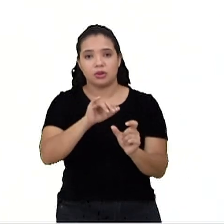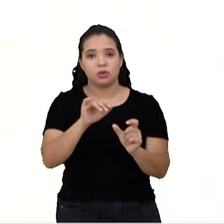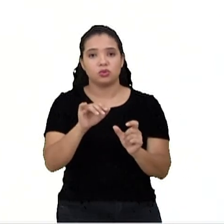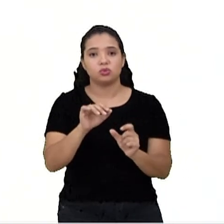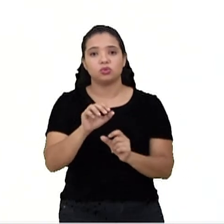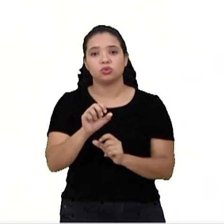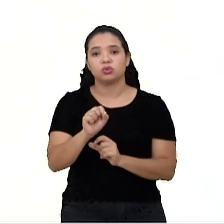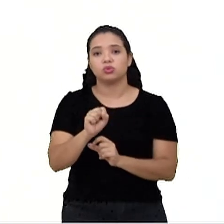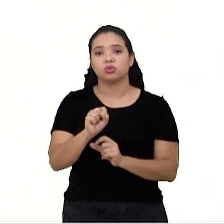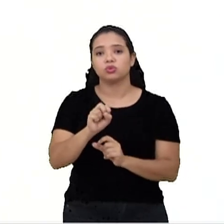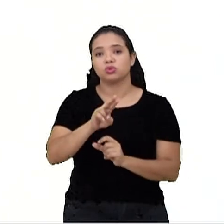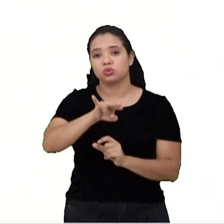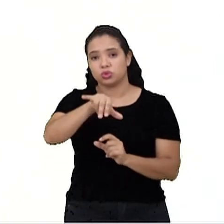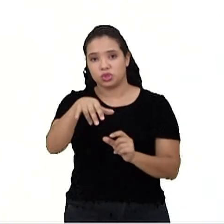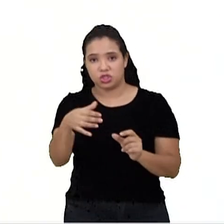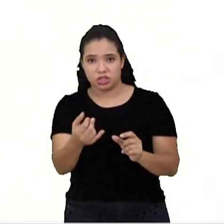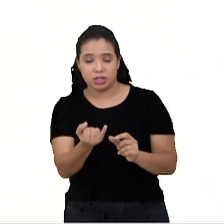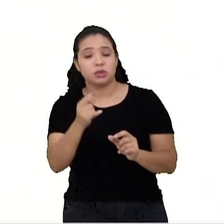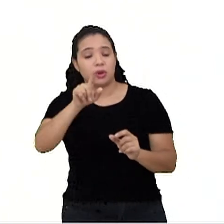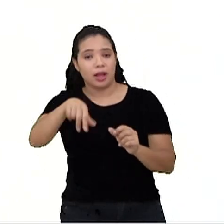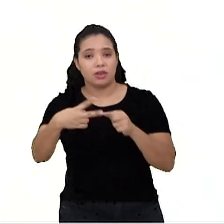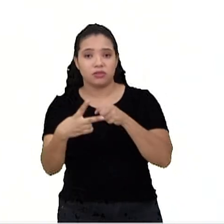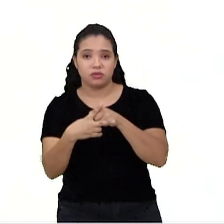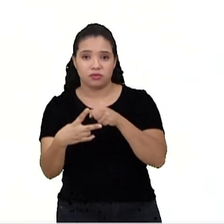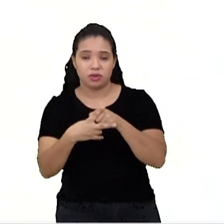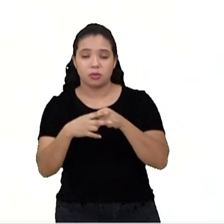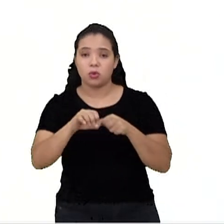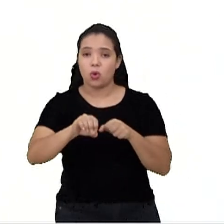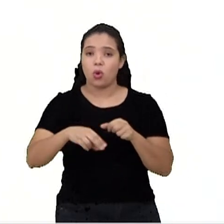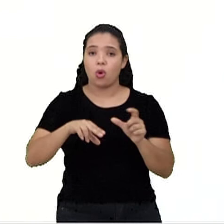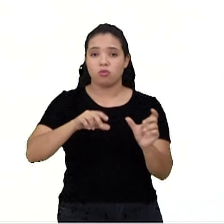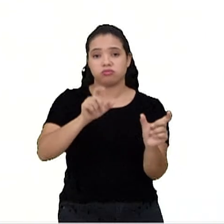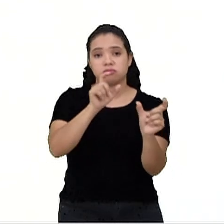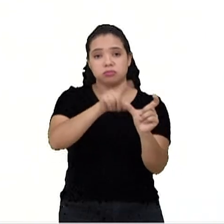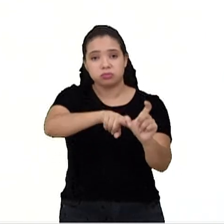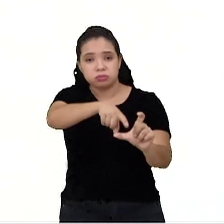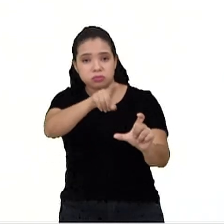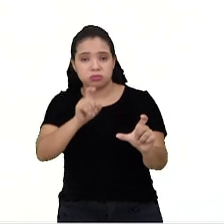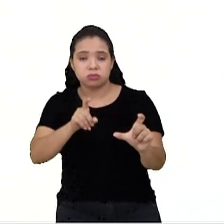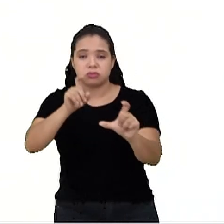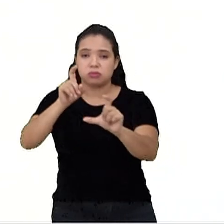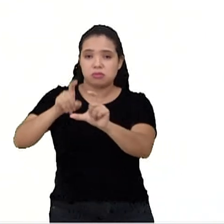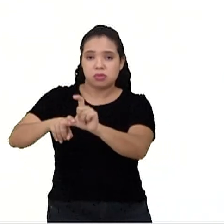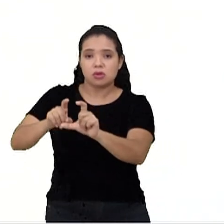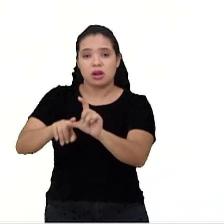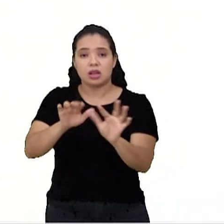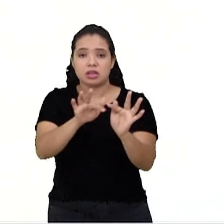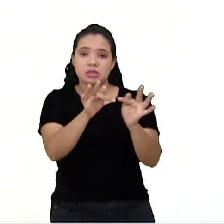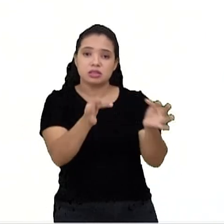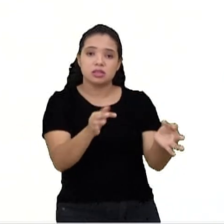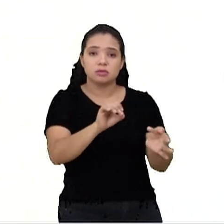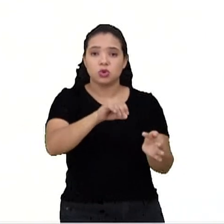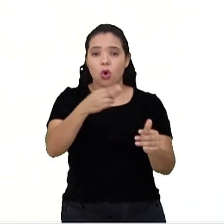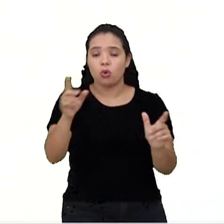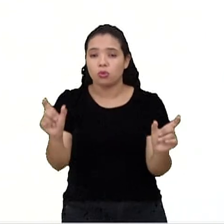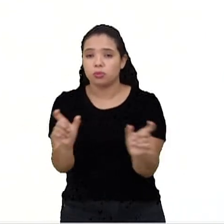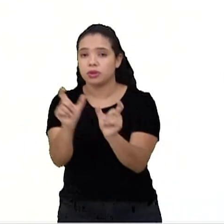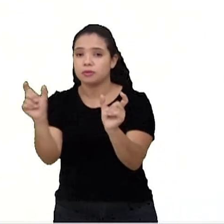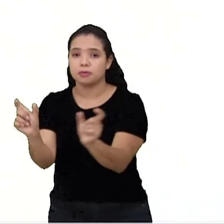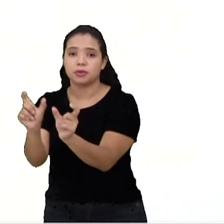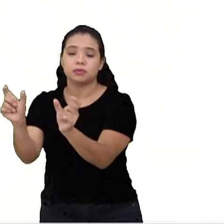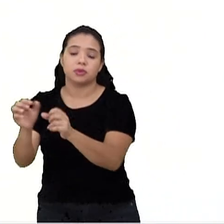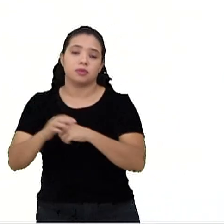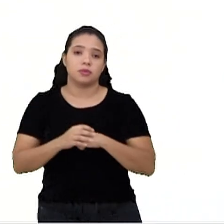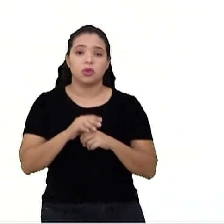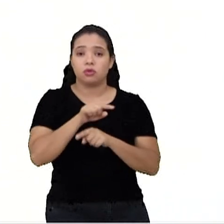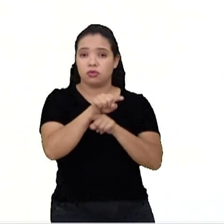verbos. E é o número de verbos ou de locuções verbais que determina se o período é simples ou se é composto. Então, quando você